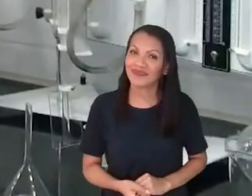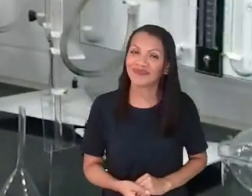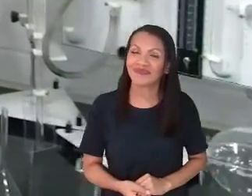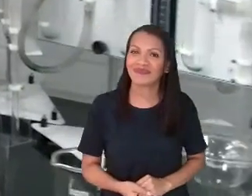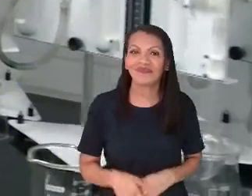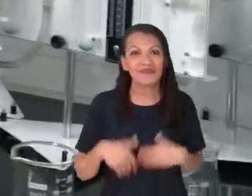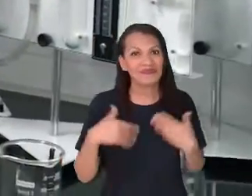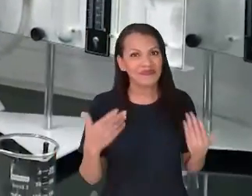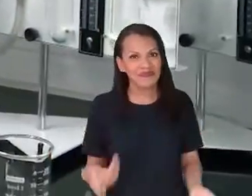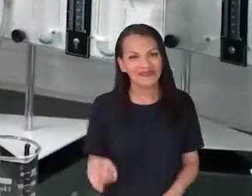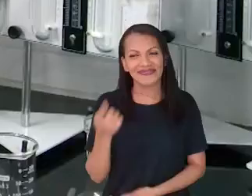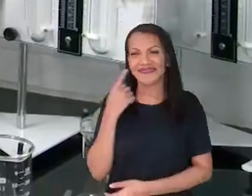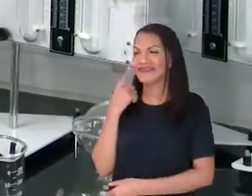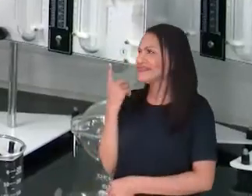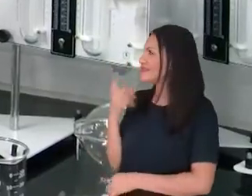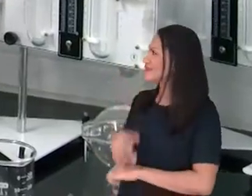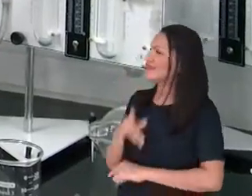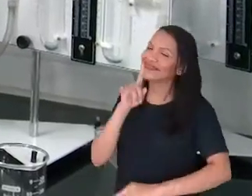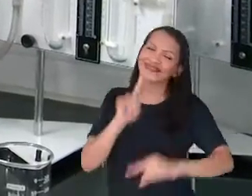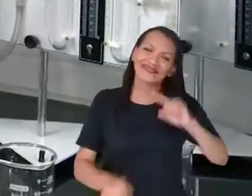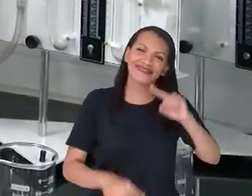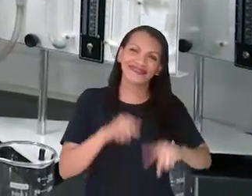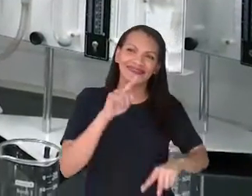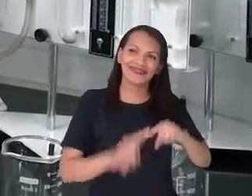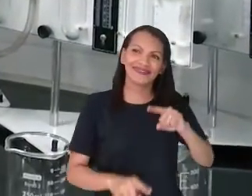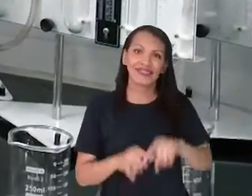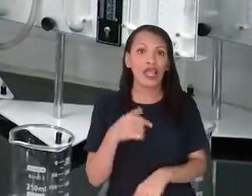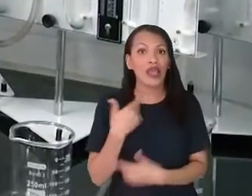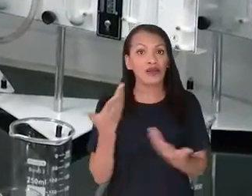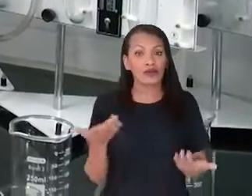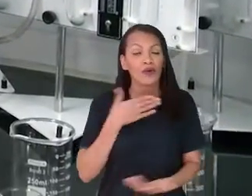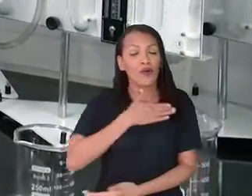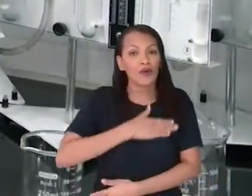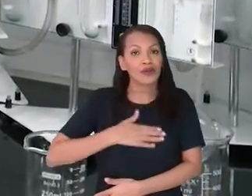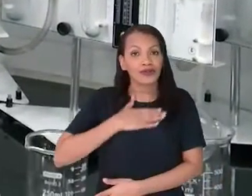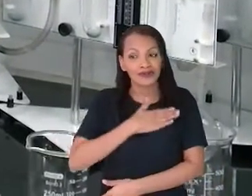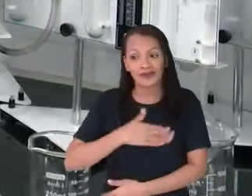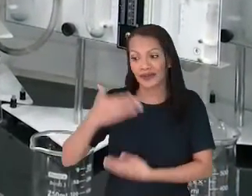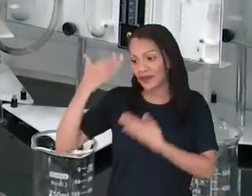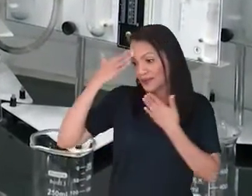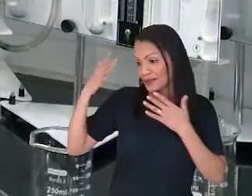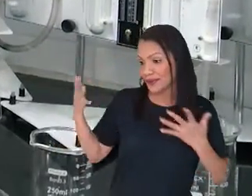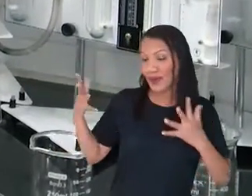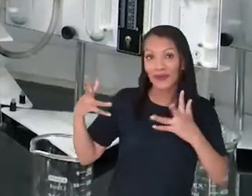a questão aí desses instrumentos. E aí eu gostaria de agradecer a